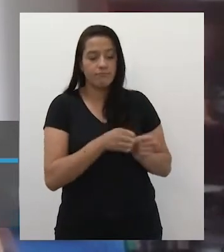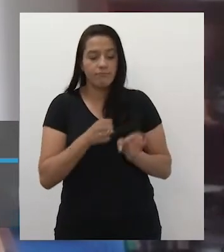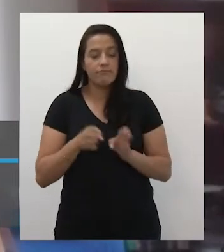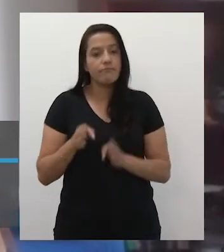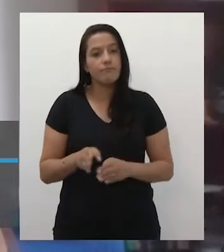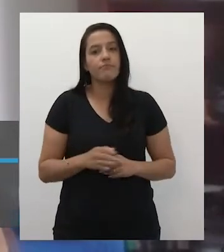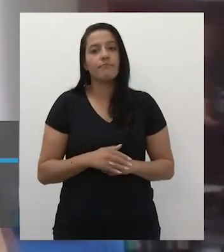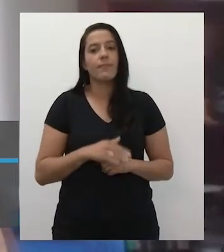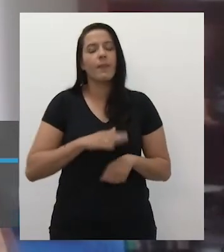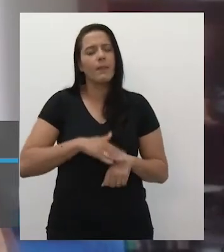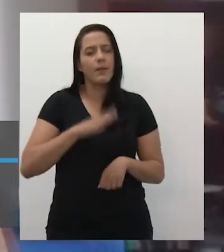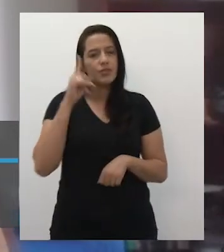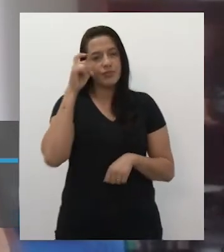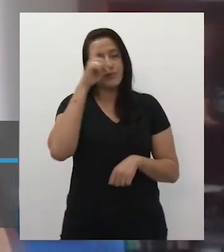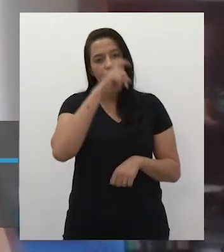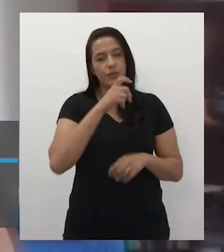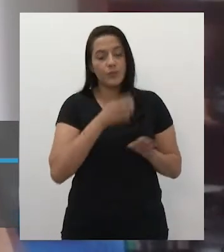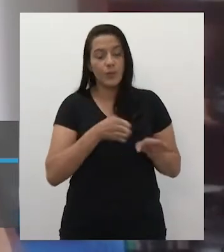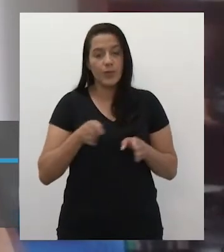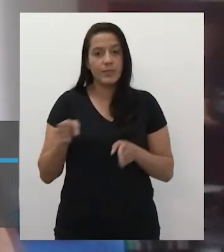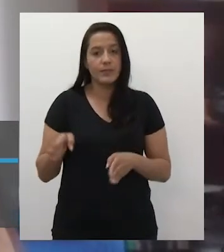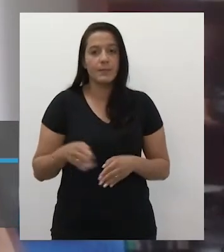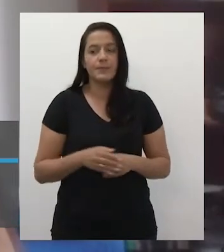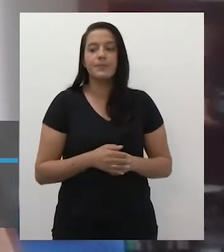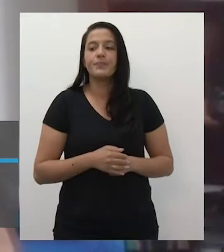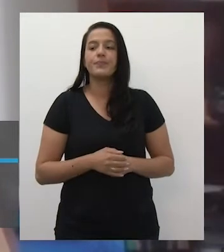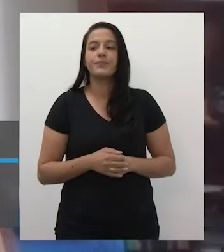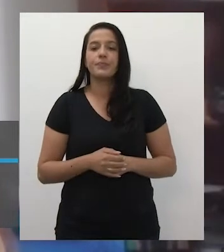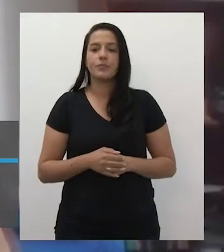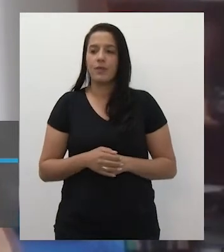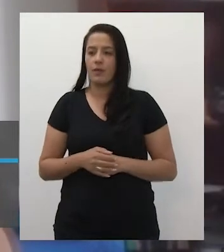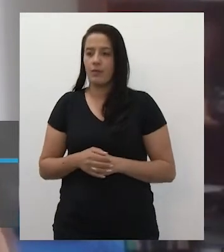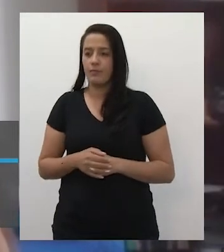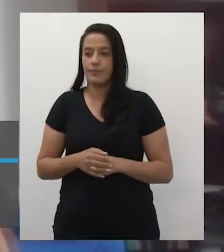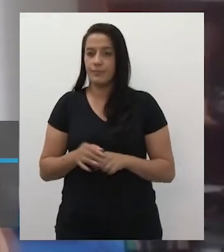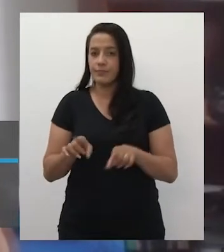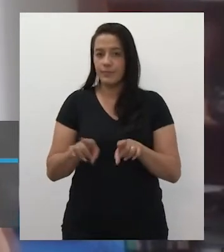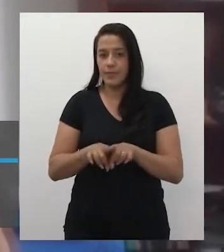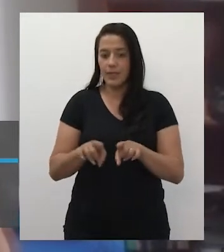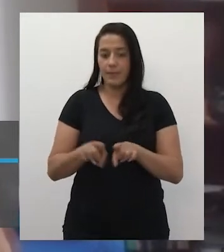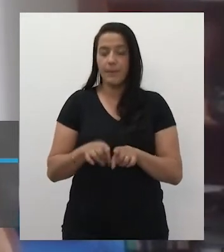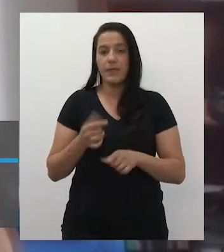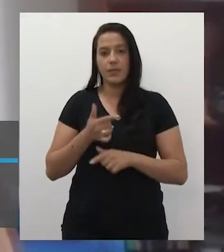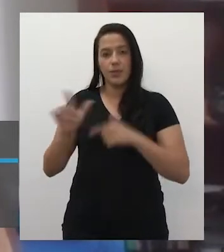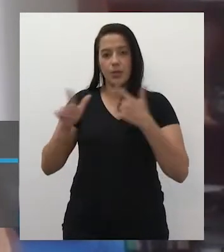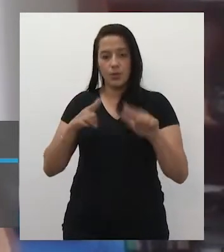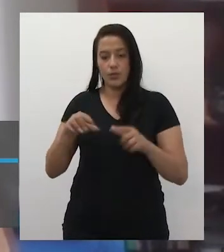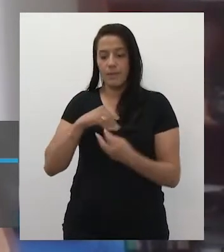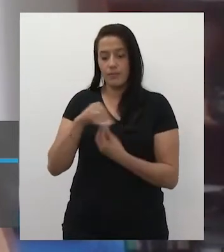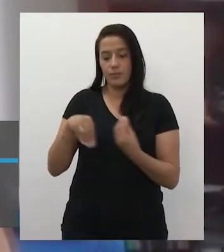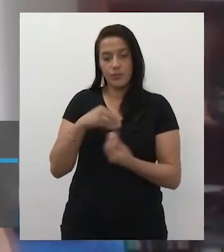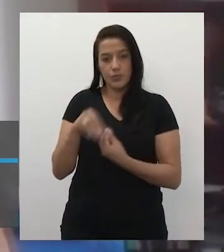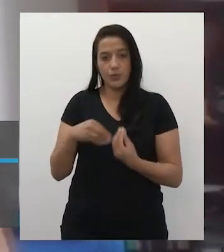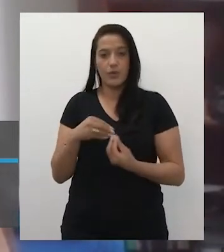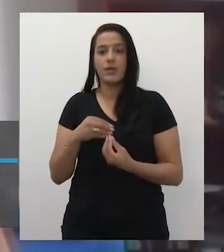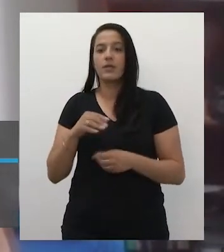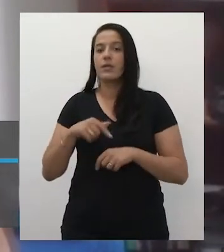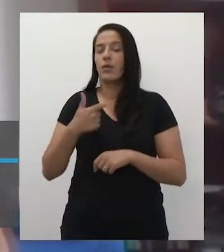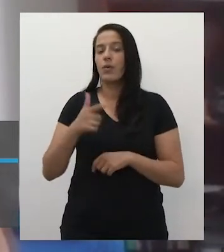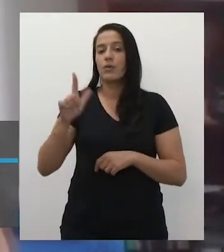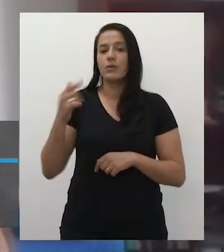trazendo, de planejar as aulas, conseguir planejar todo o material que vai ser passado